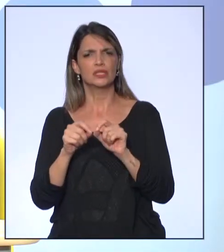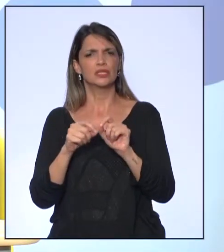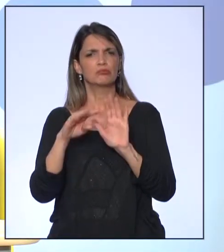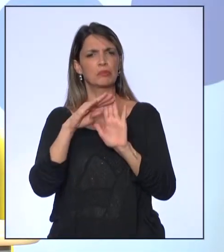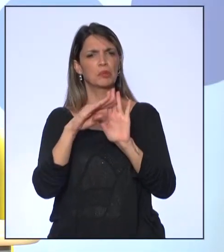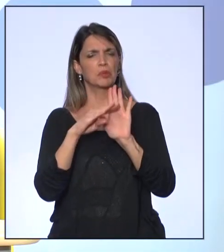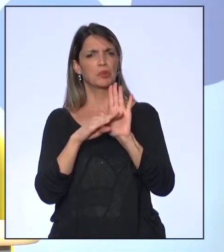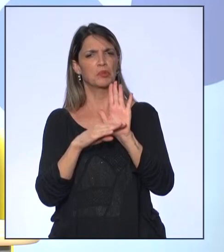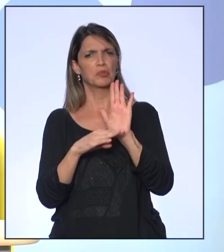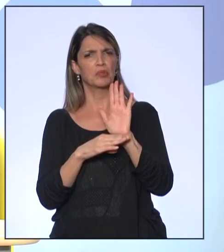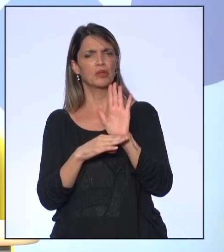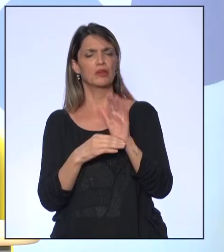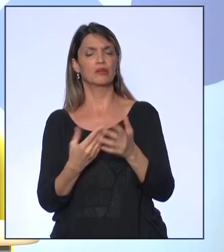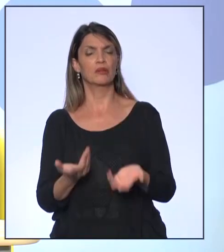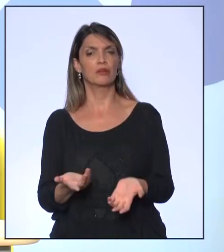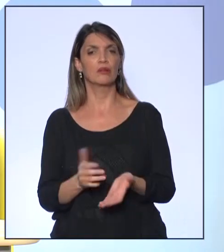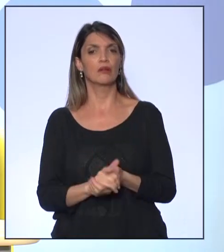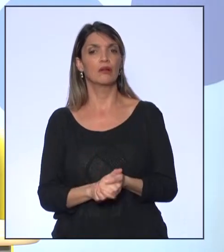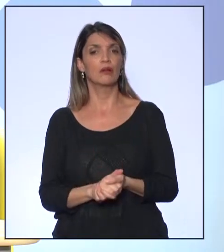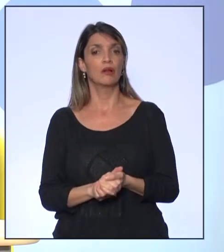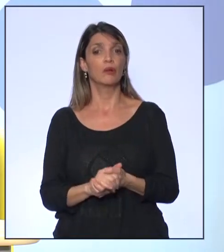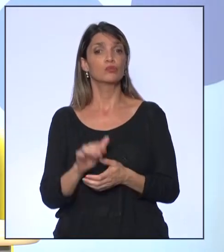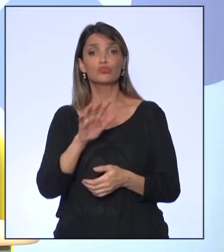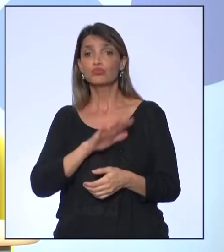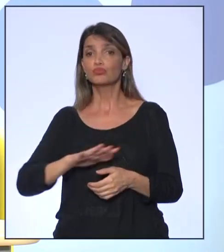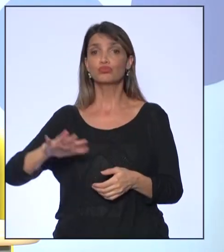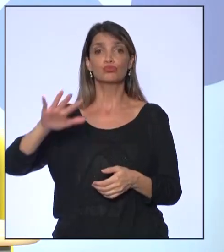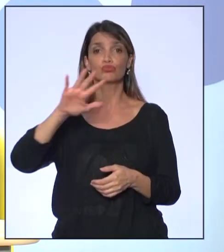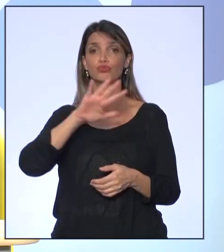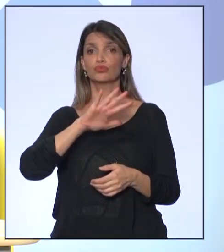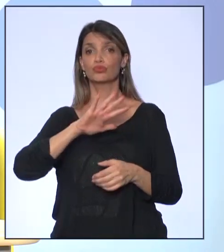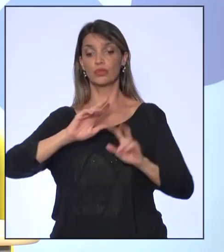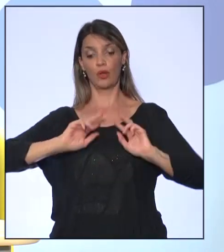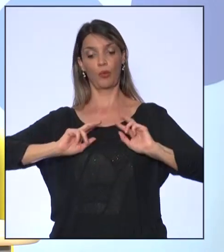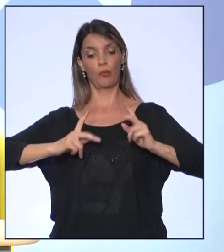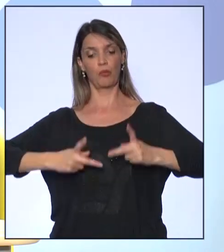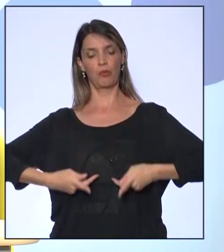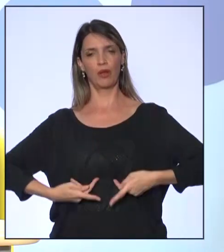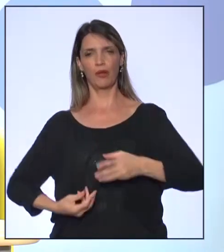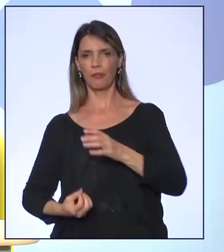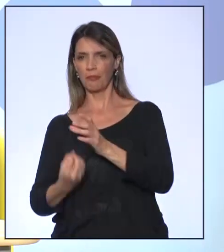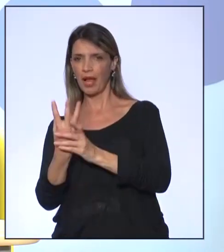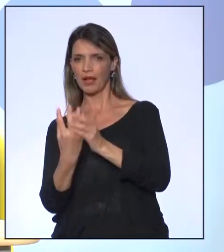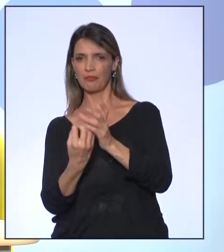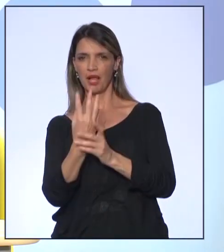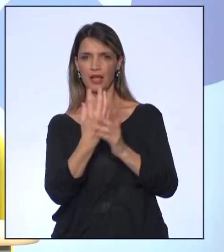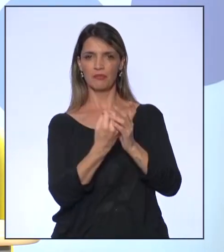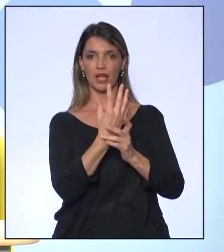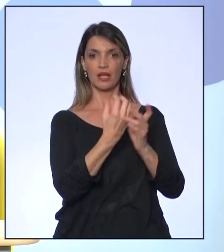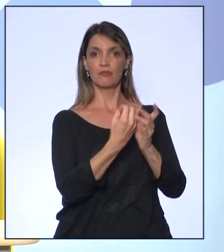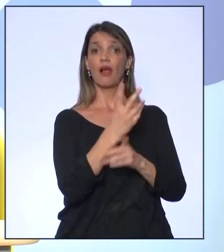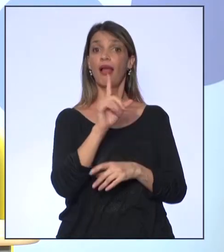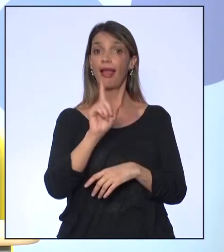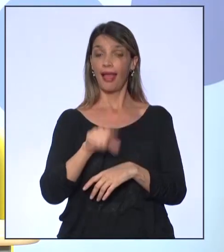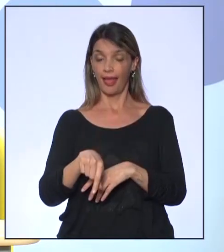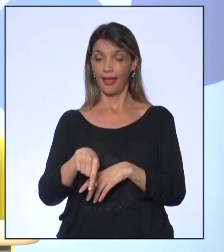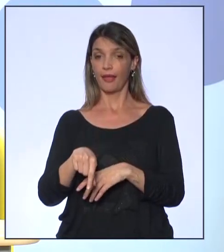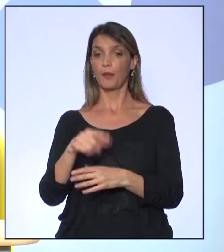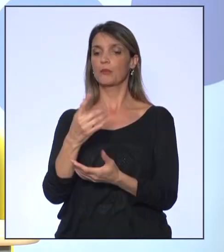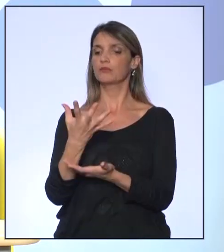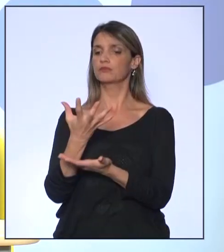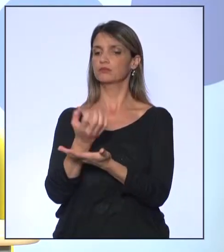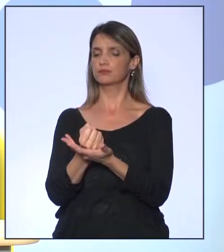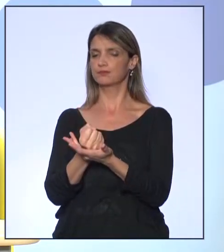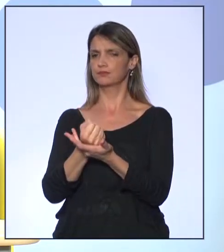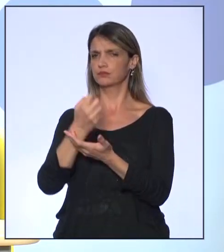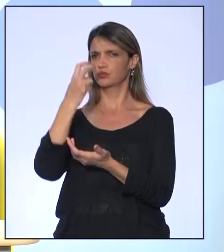aspectos. Ou seja, né, praticamente tudo o que o ser humano produz, a gente pode considerar como patrimônio cultural. Por